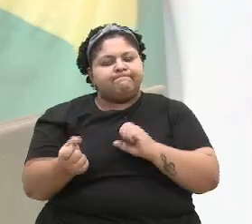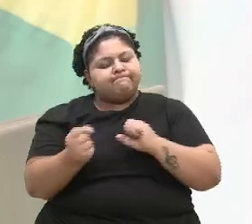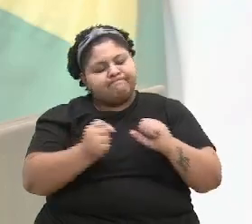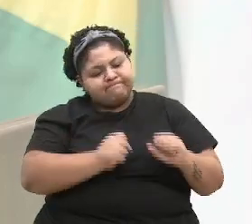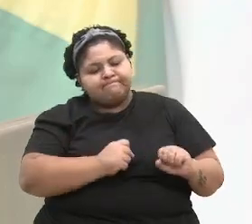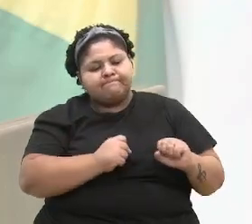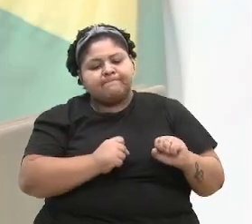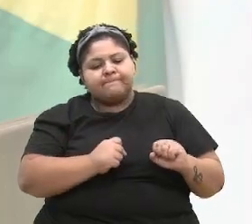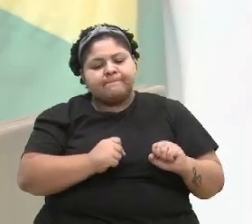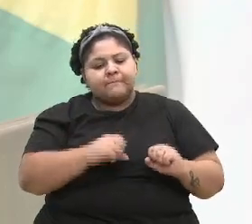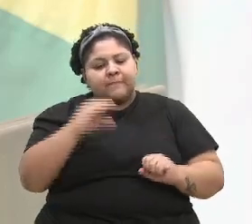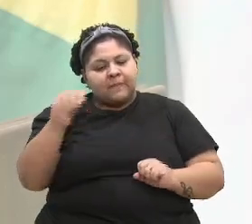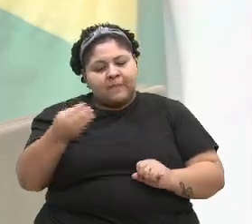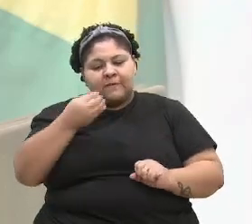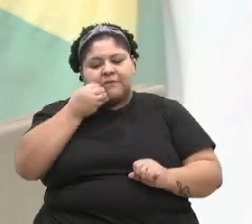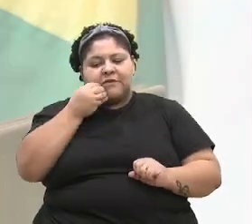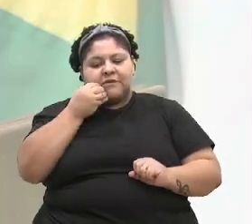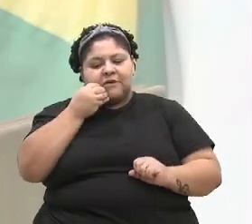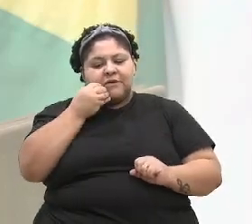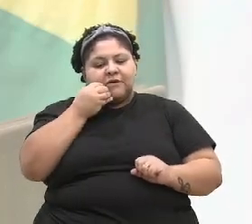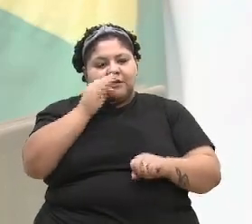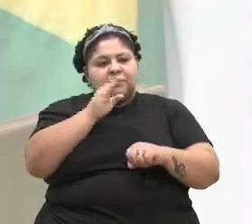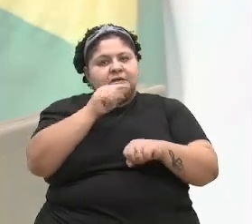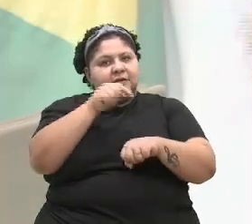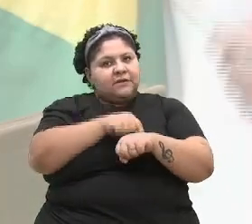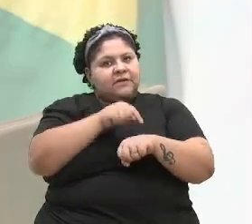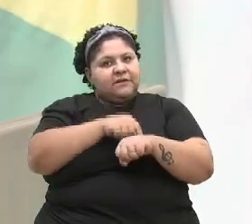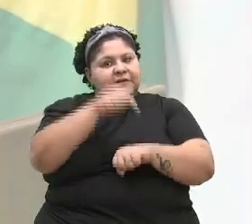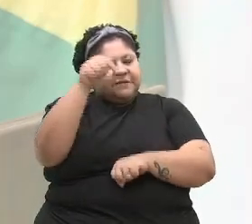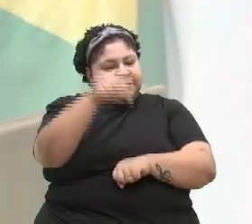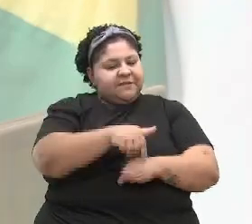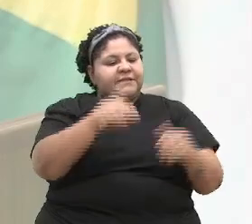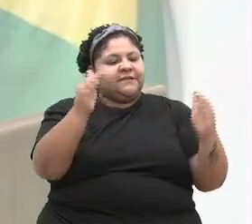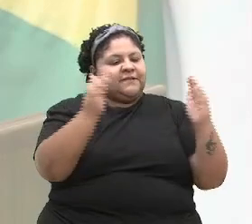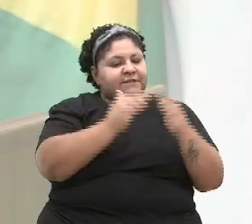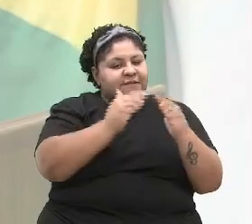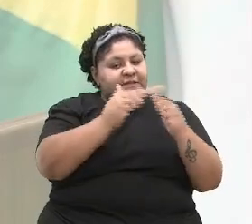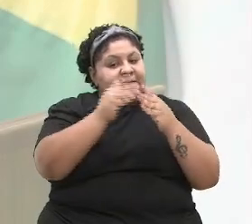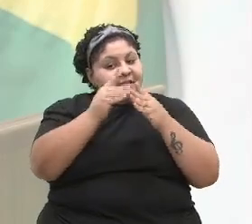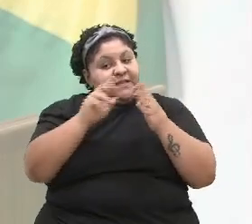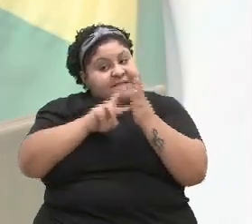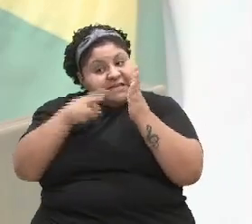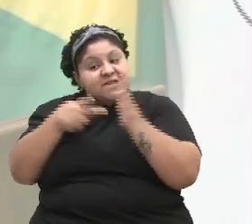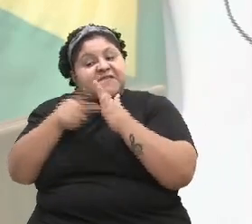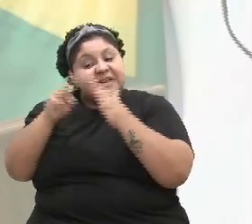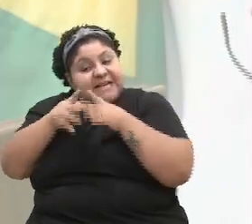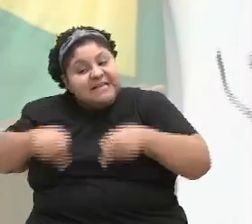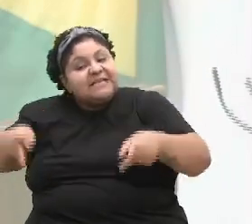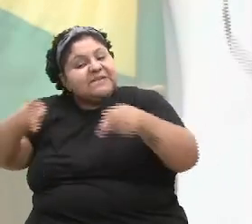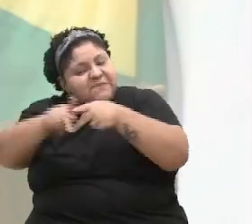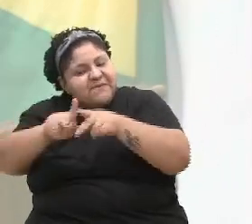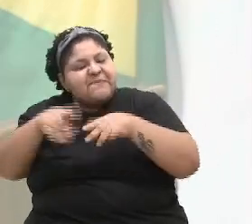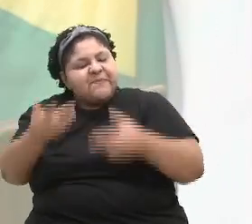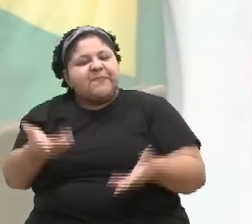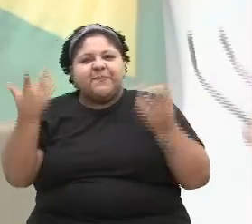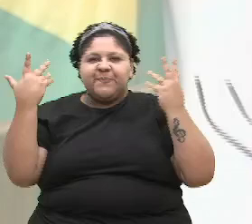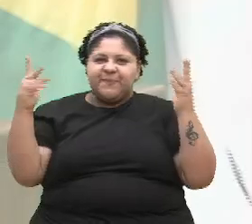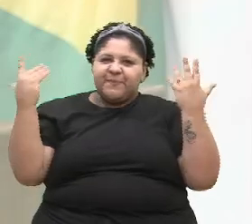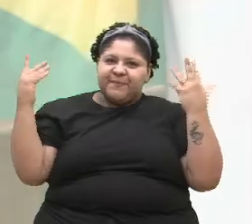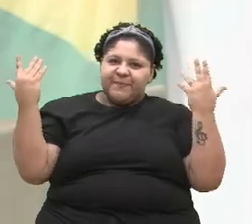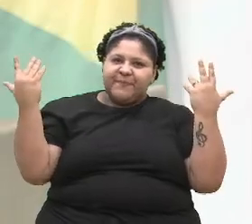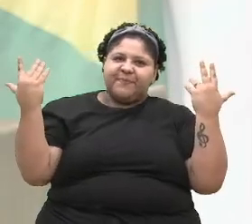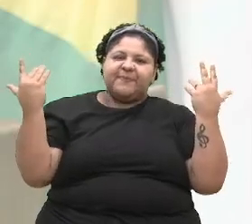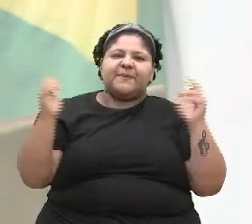possa aproveitar esses momentos aqui nesta casa que é a casa do povo. Então, parabéns,